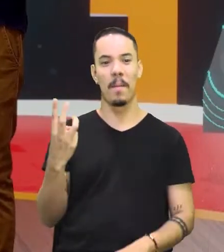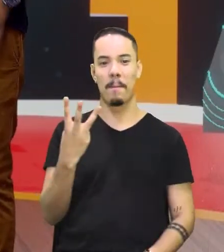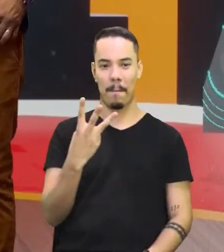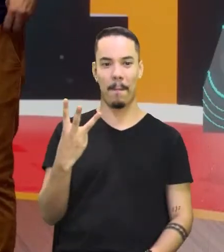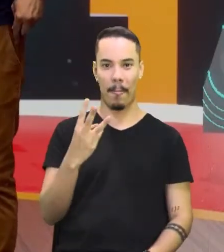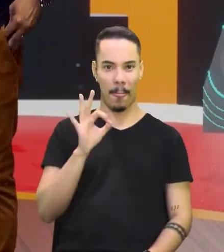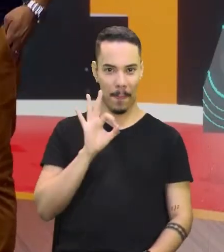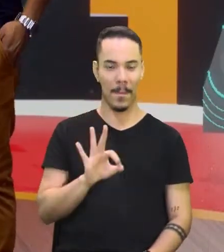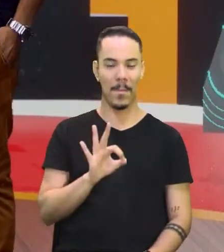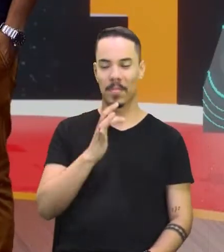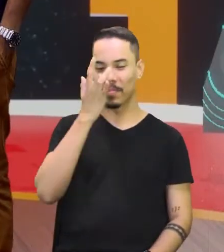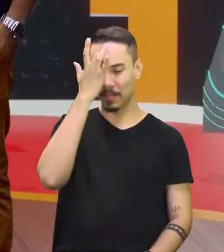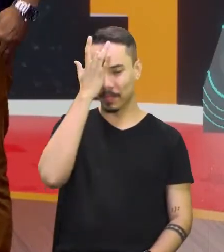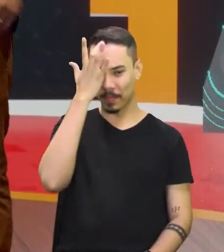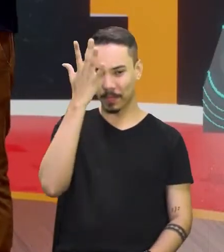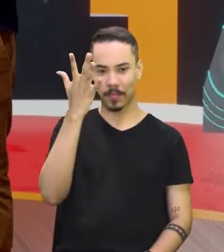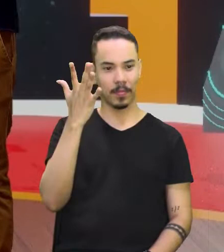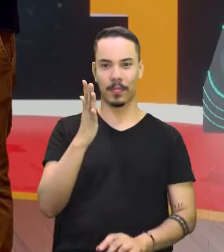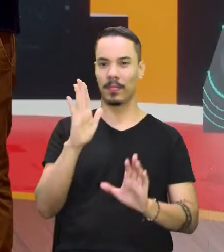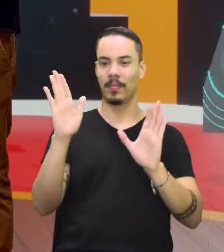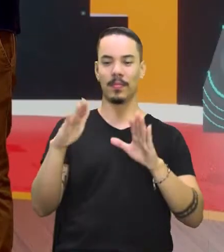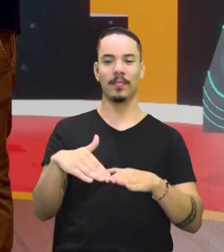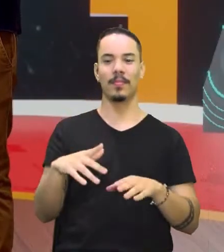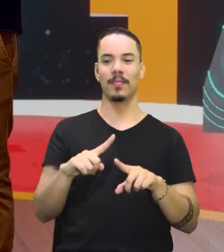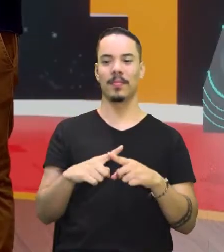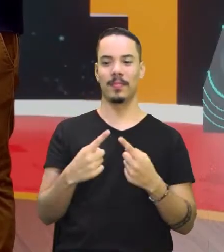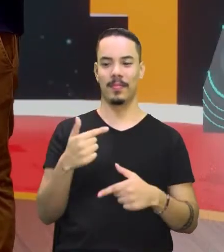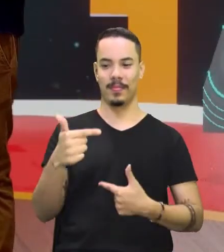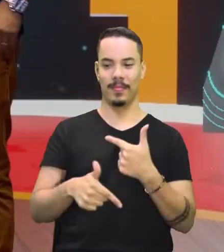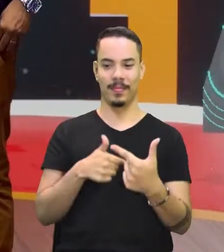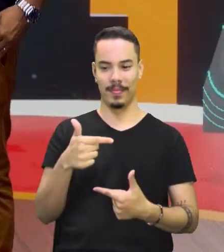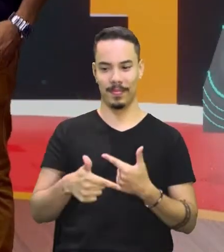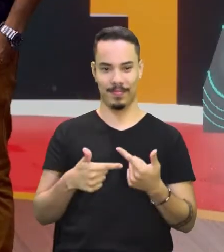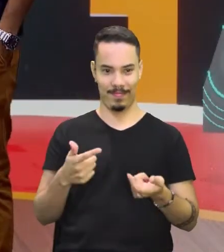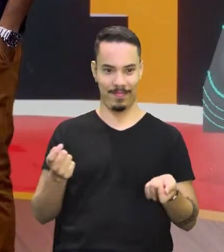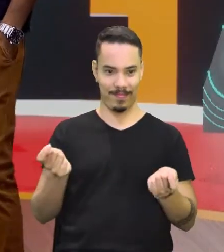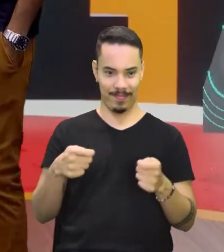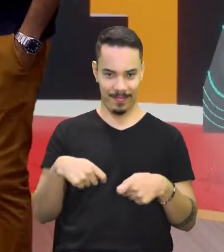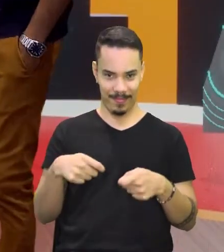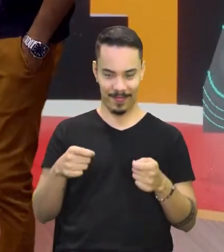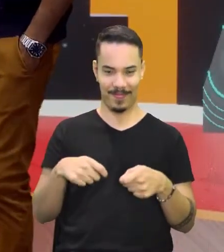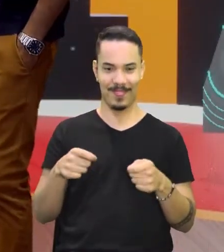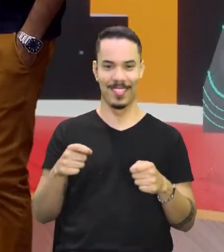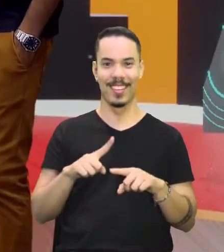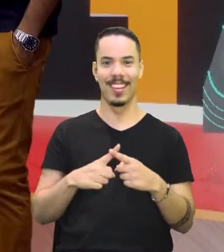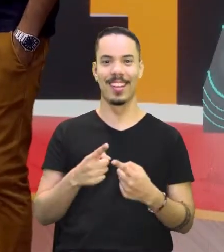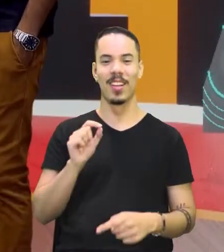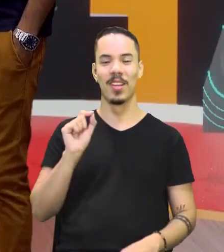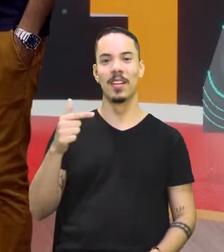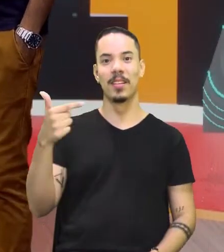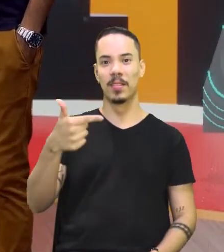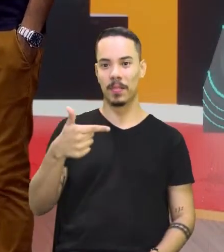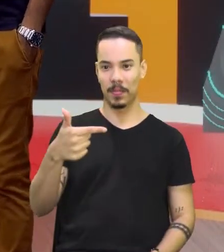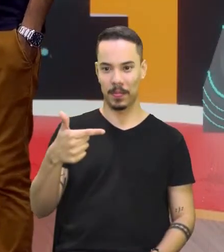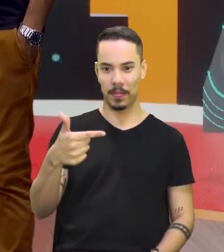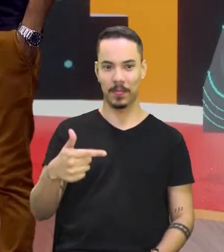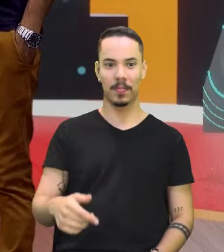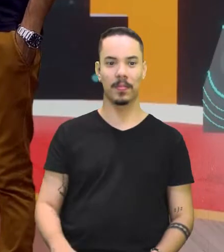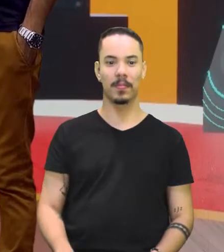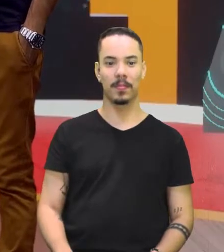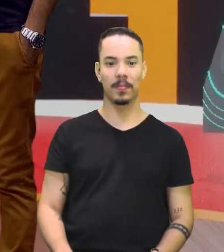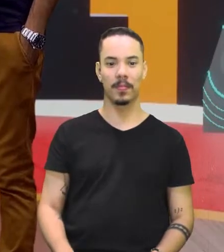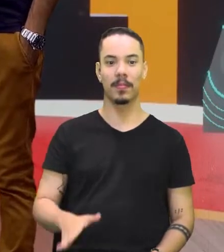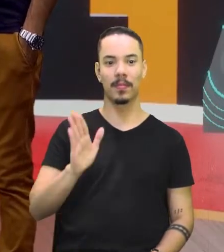dividir. Muito fácil. Né? Muito fácil. Trabalhoso. Trabalhosinho. Agora, esse é o segundo passo. Baixamos o